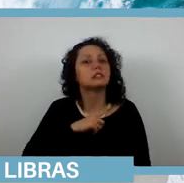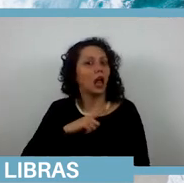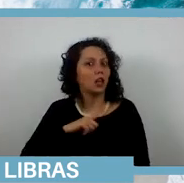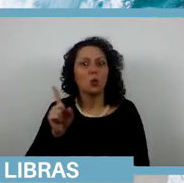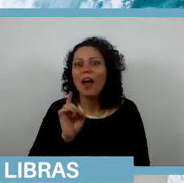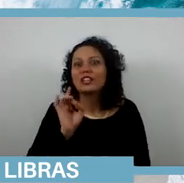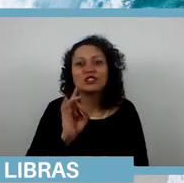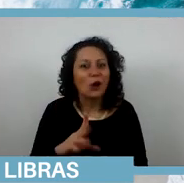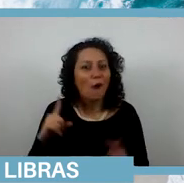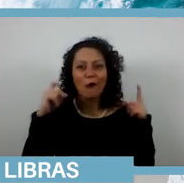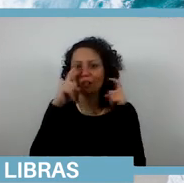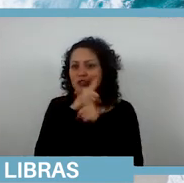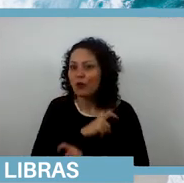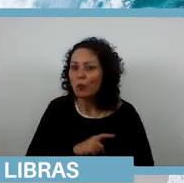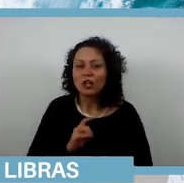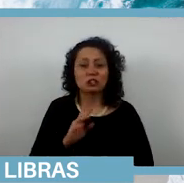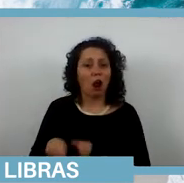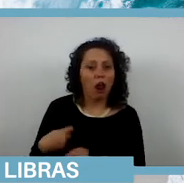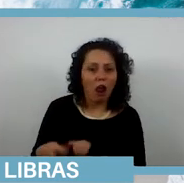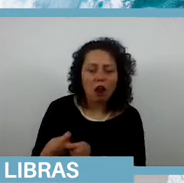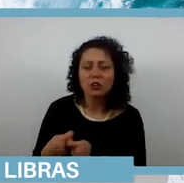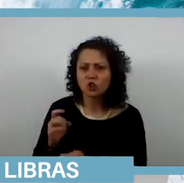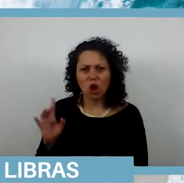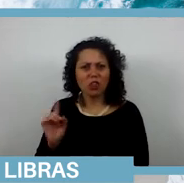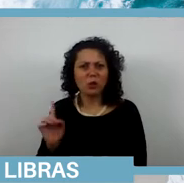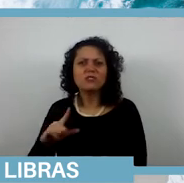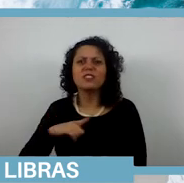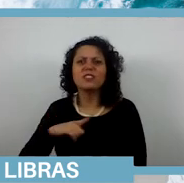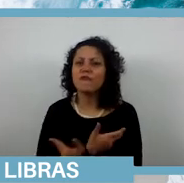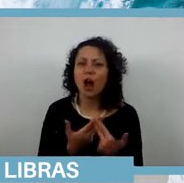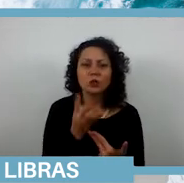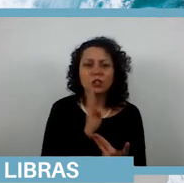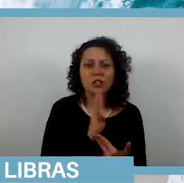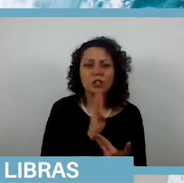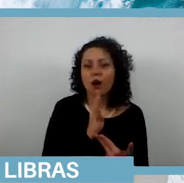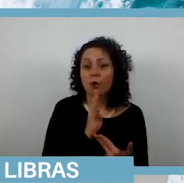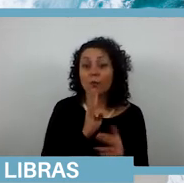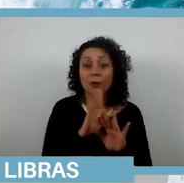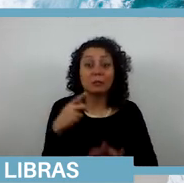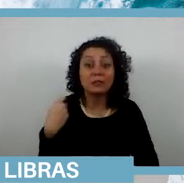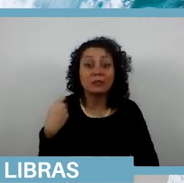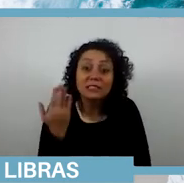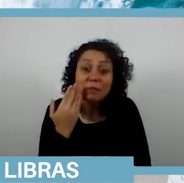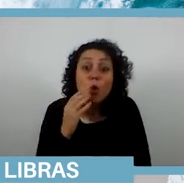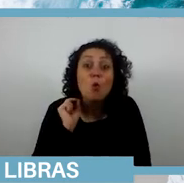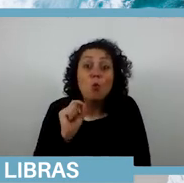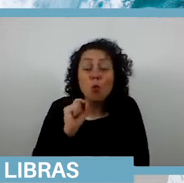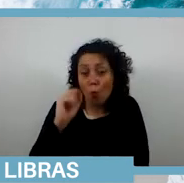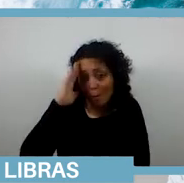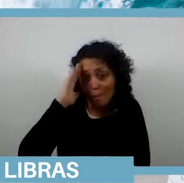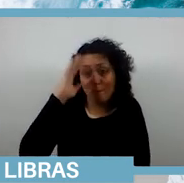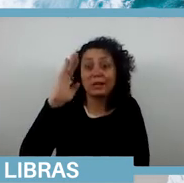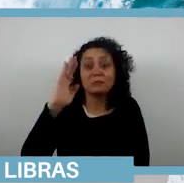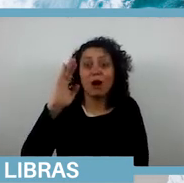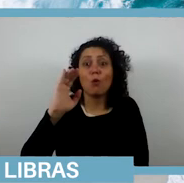dificuldade não é só administração tem muita coisa legal e você quer fazer tudo então essa coisa de saber priorizar e definir o que